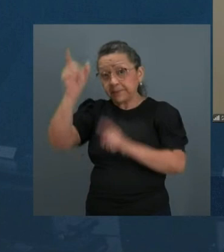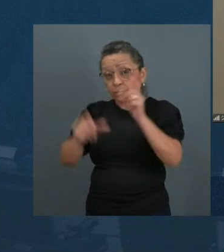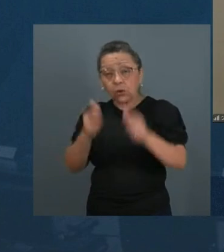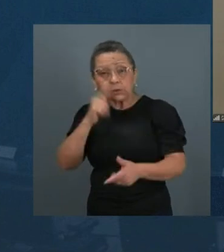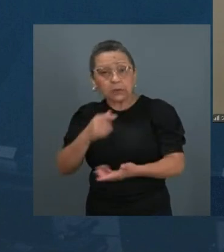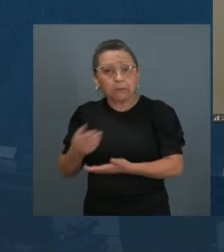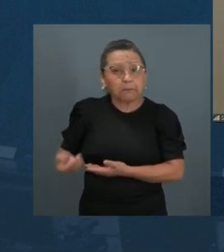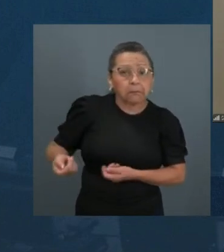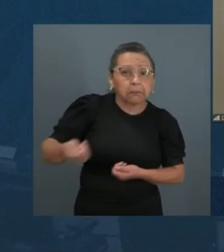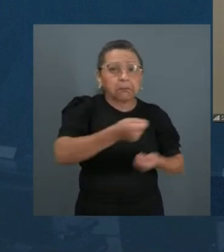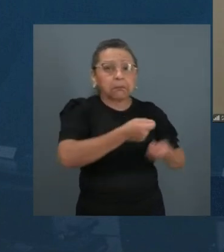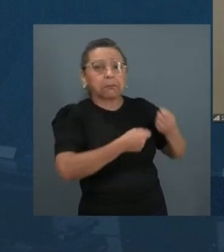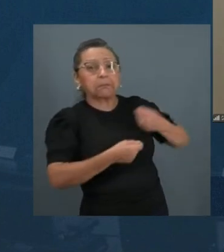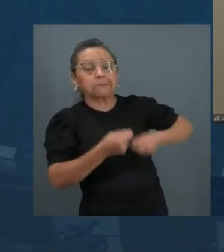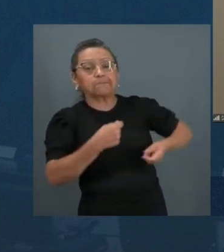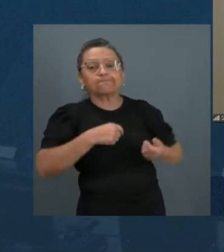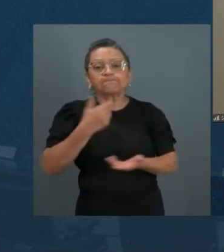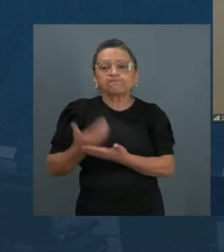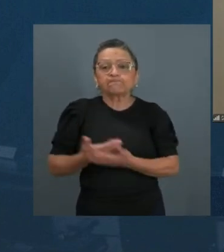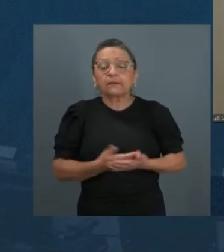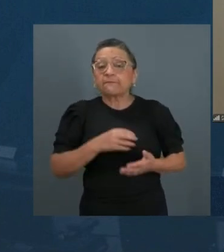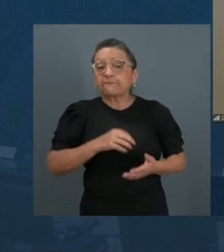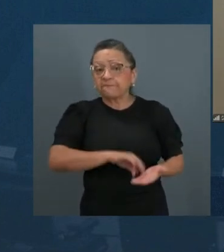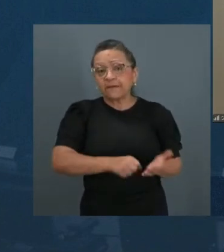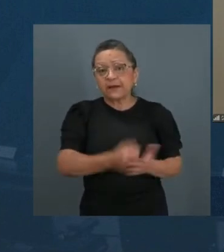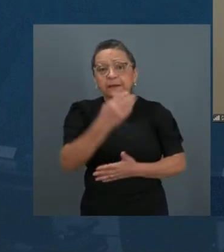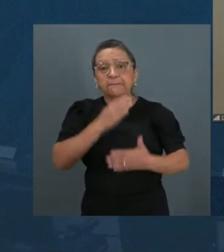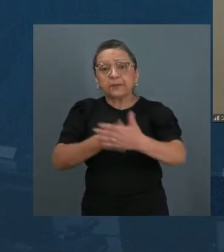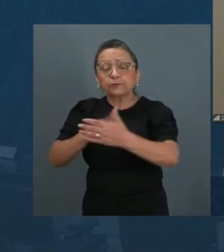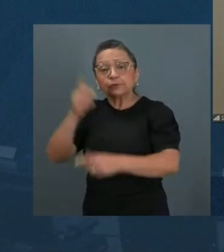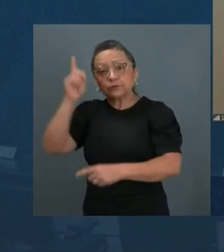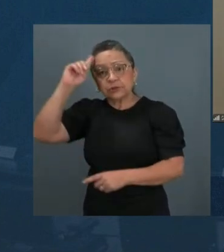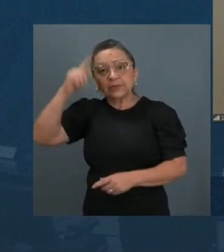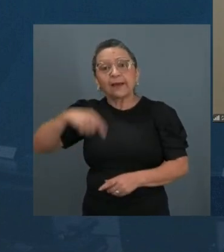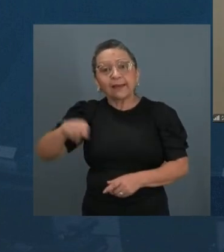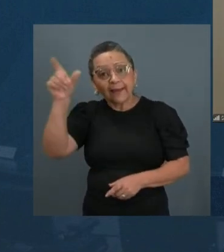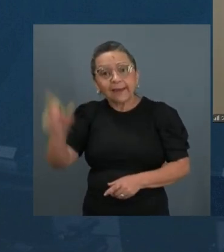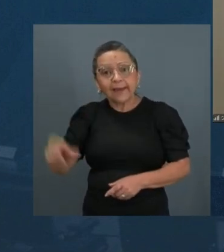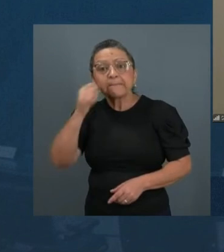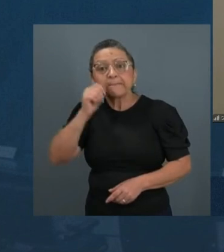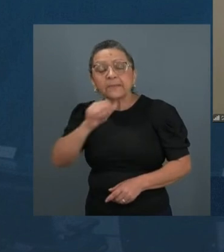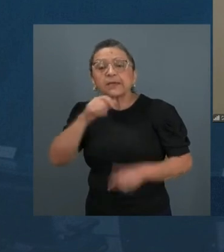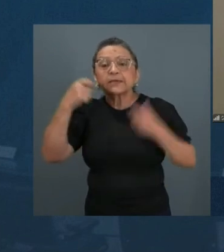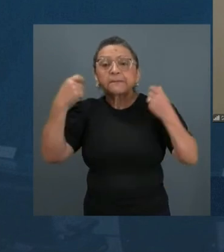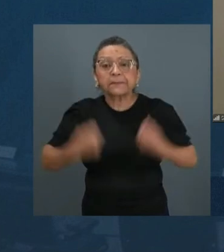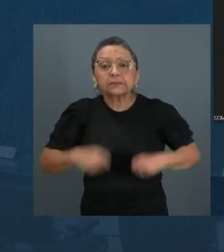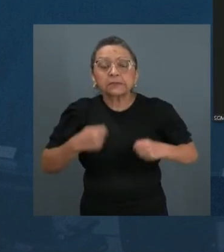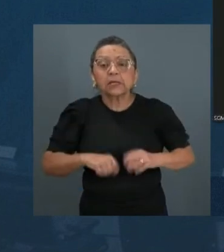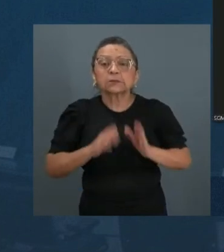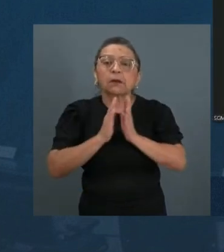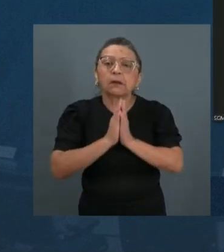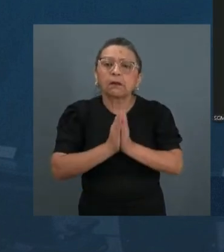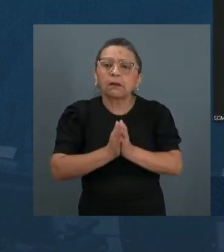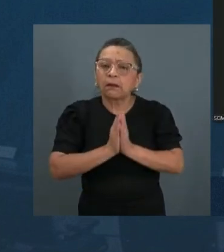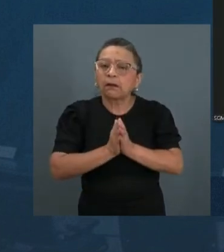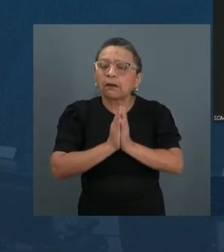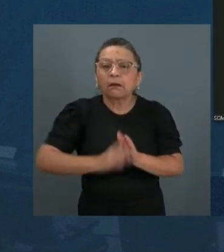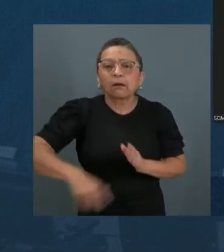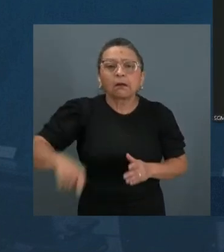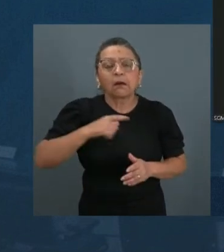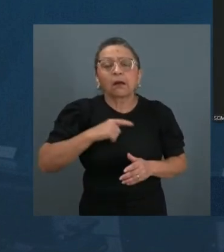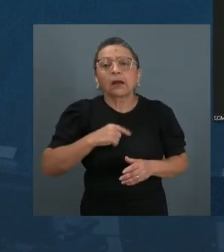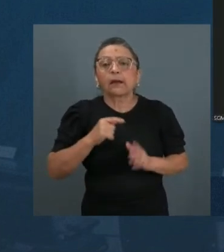driblar diversas barreiras no dia a dia, elas são mães que precisam implorar 15 segundos. acesso